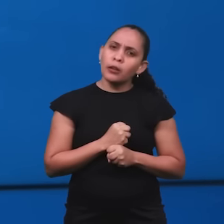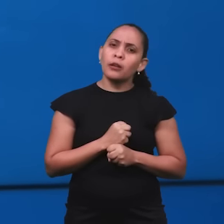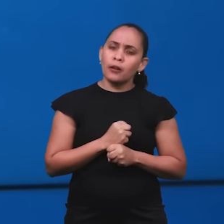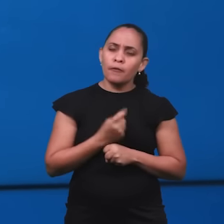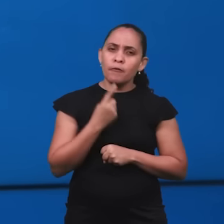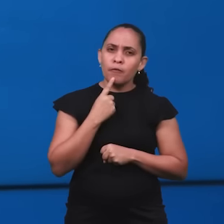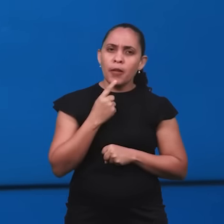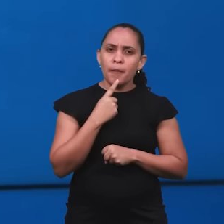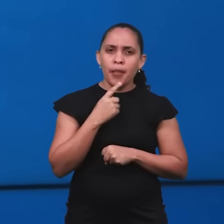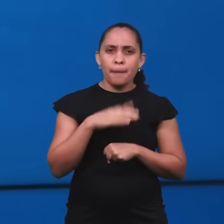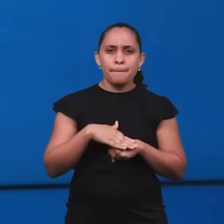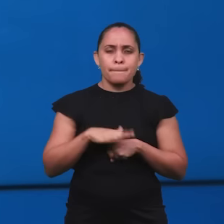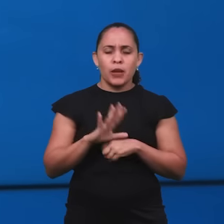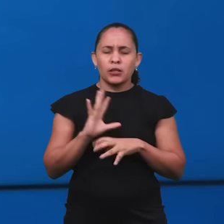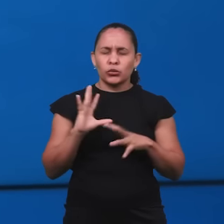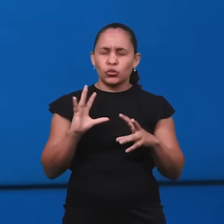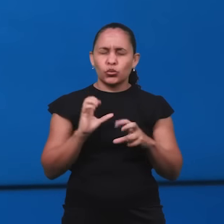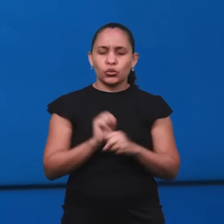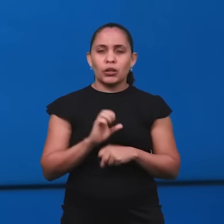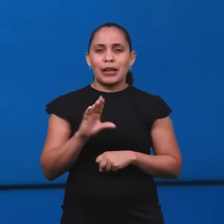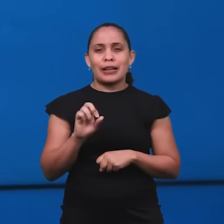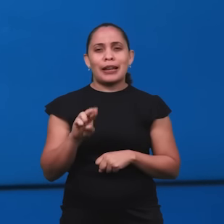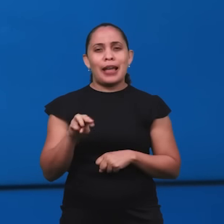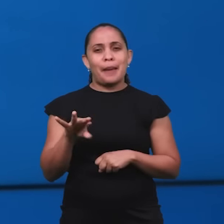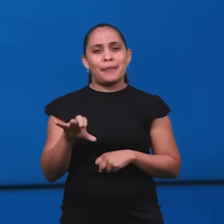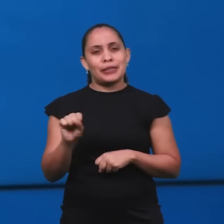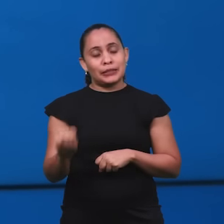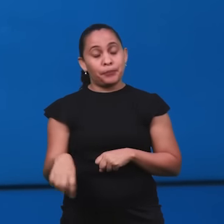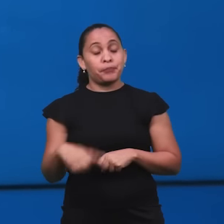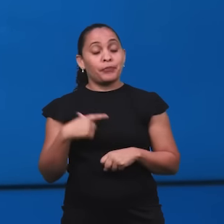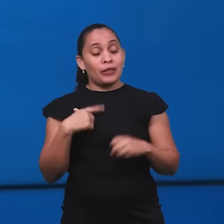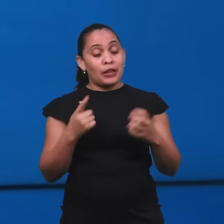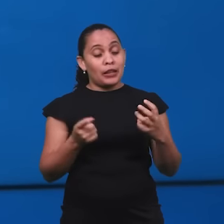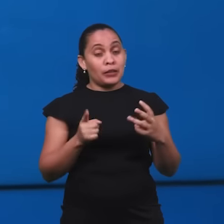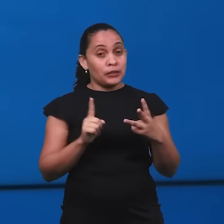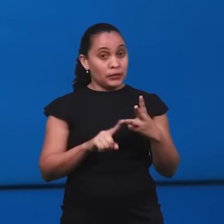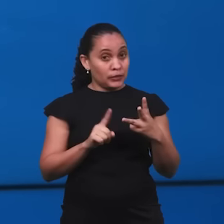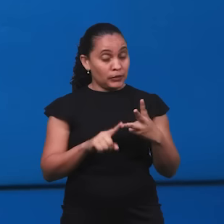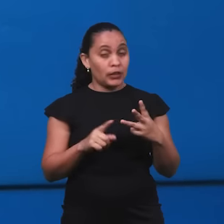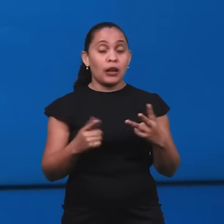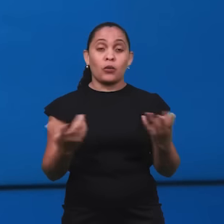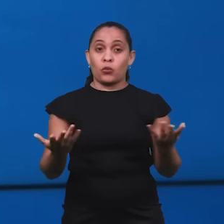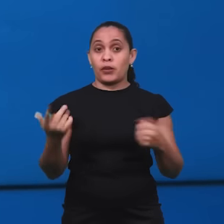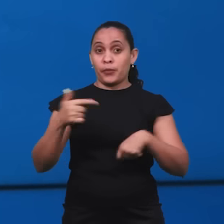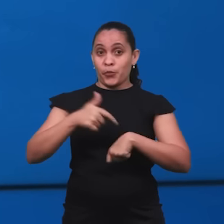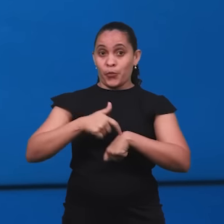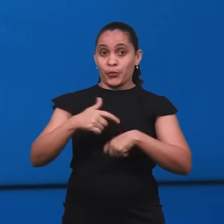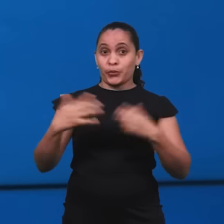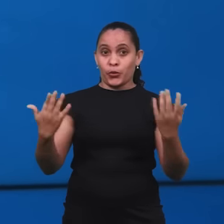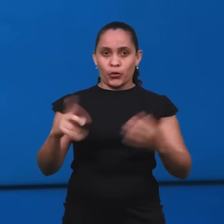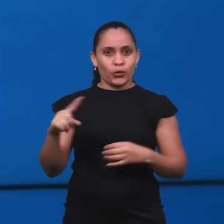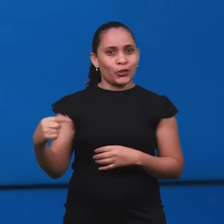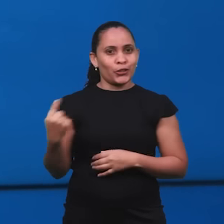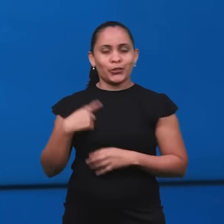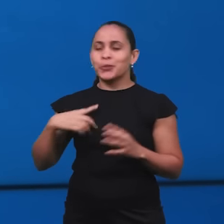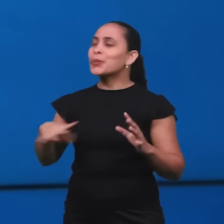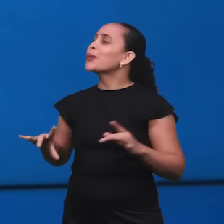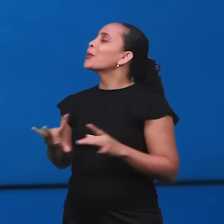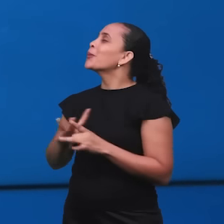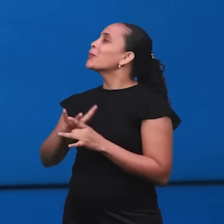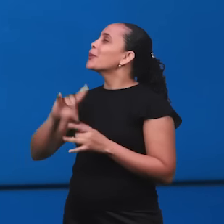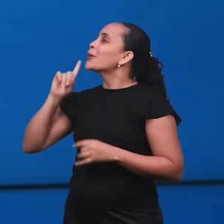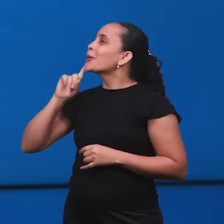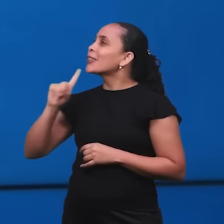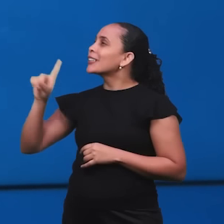mais escura. Esse é o chamado carmesim. Aí, nesse momento, mostra o seguinte, que nós, quando entramos na presença do Senhor, por essa